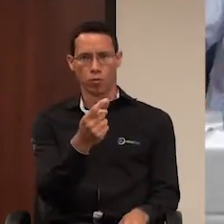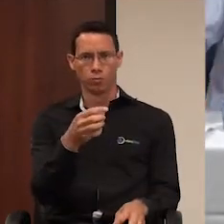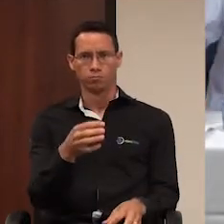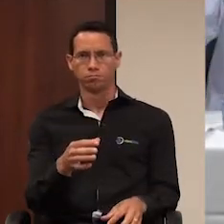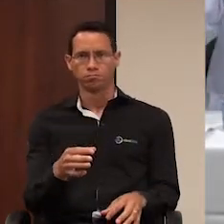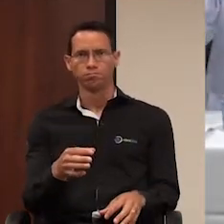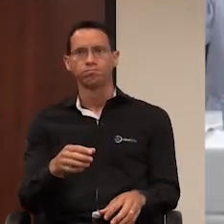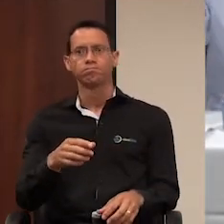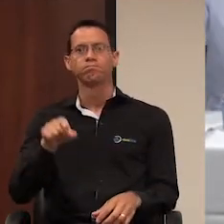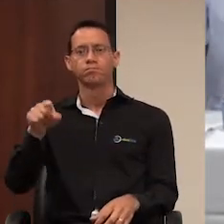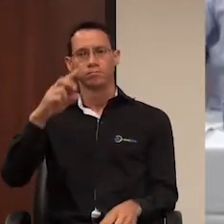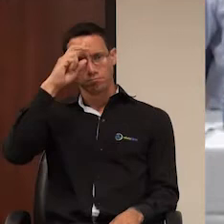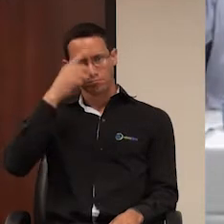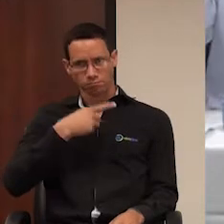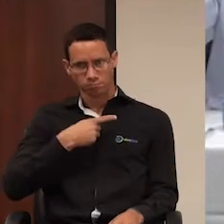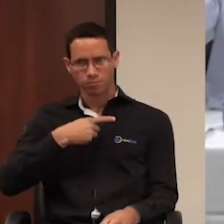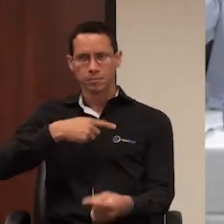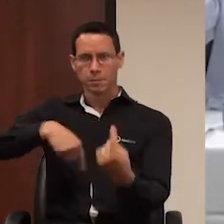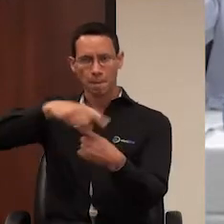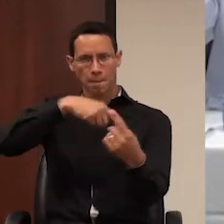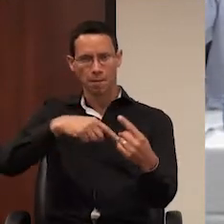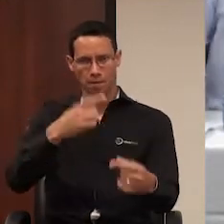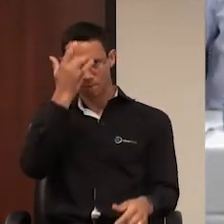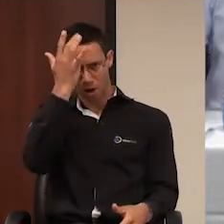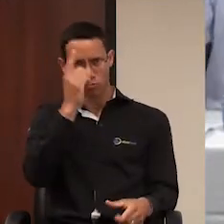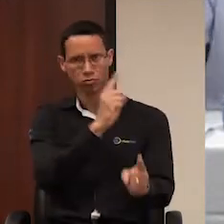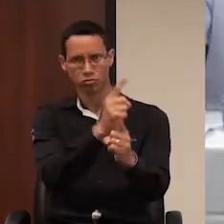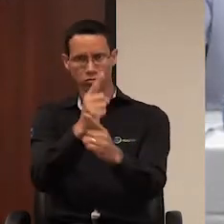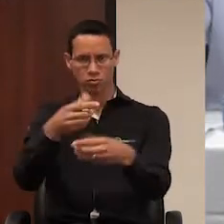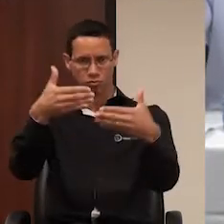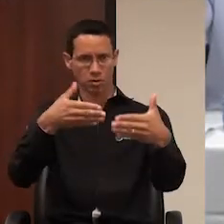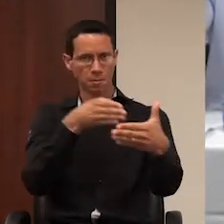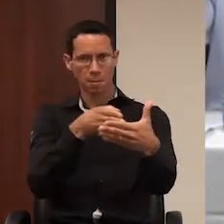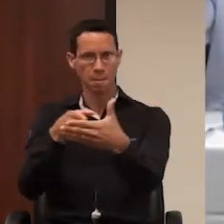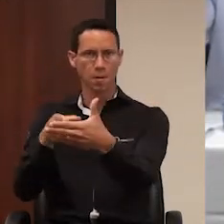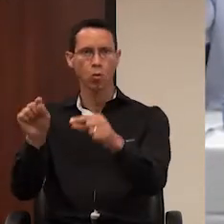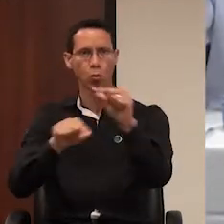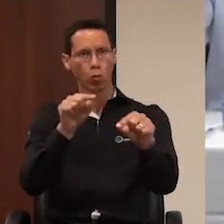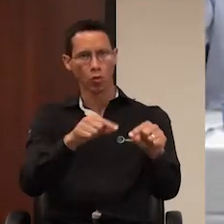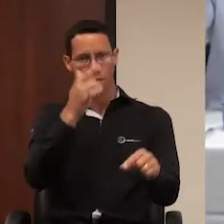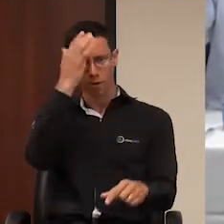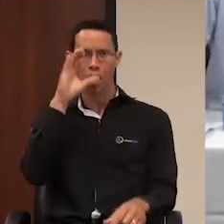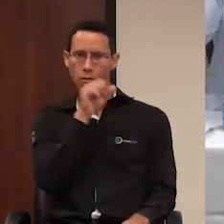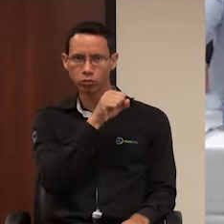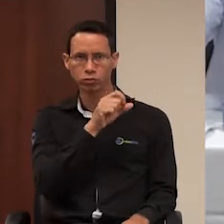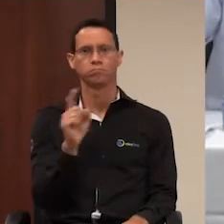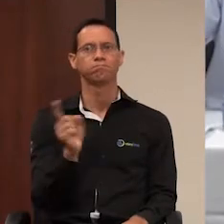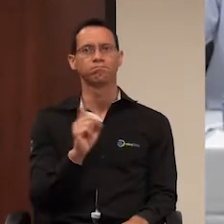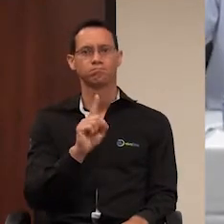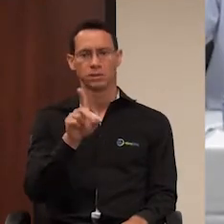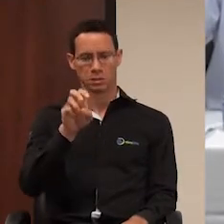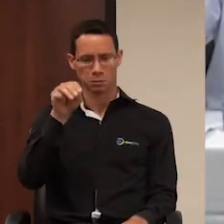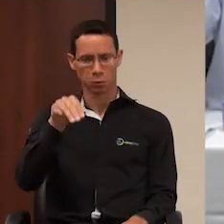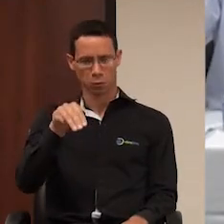de exercício da autonomia, é fácil identificar essas barreiras? É rápido identificar essas barreiras? Óbvio que não. Não dá para fazer isso em 15 minutos